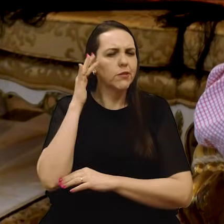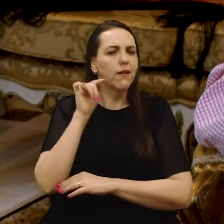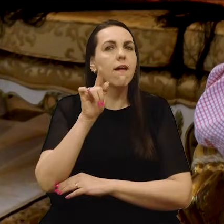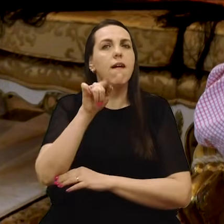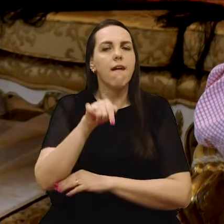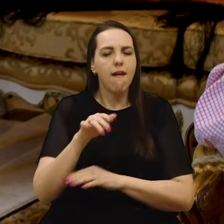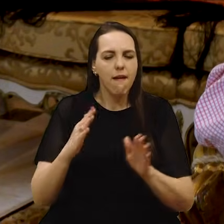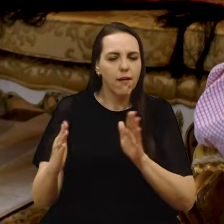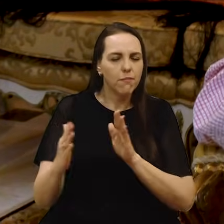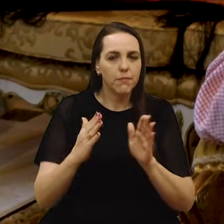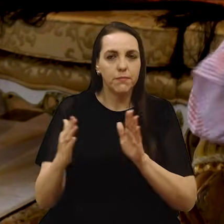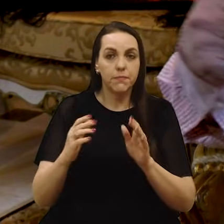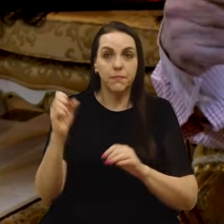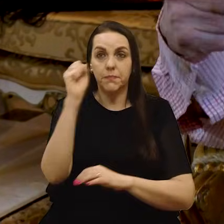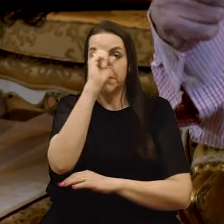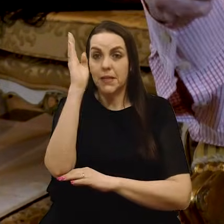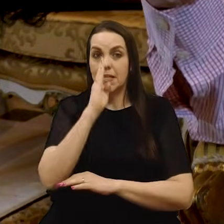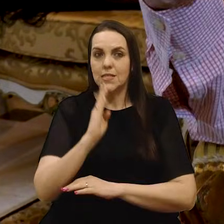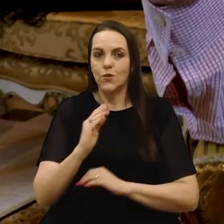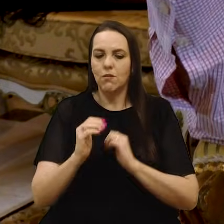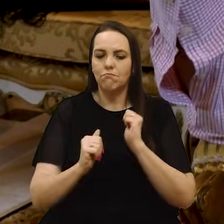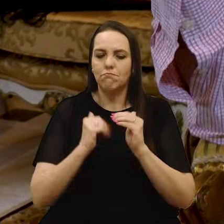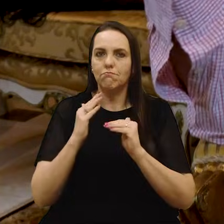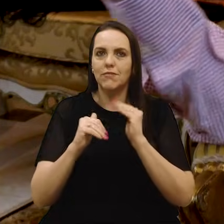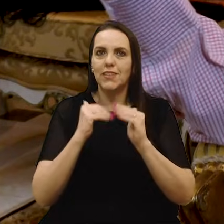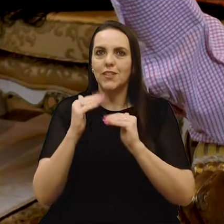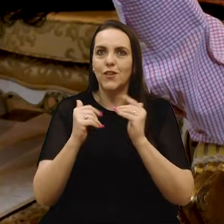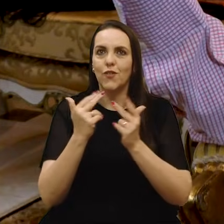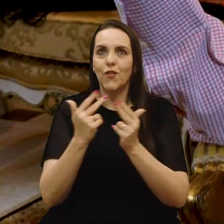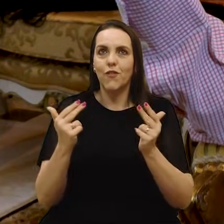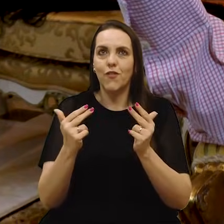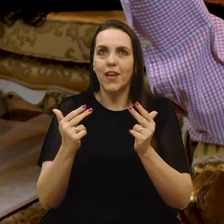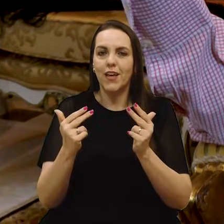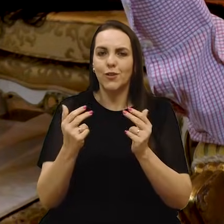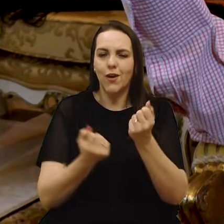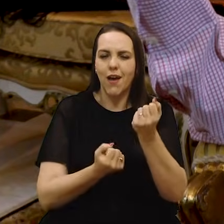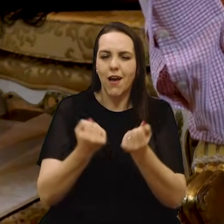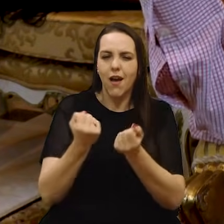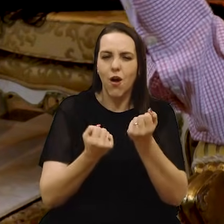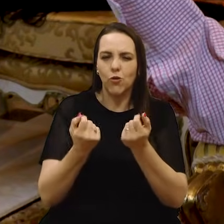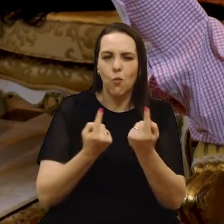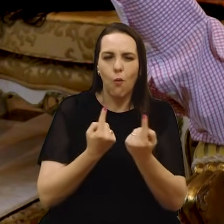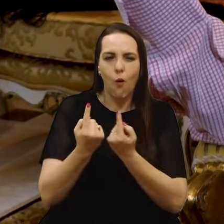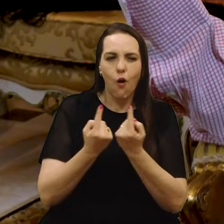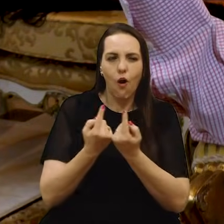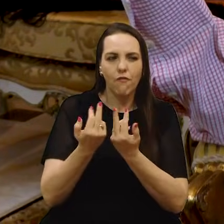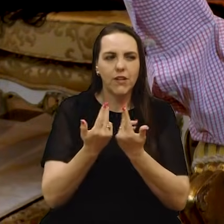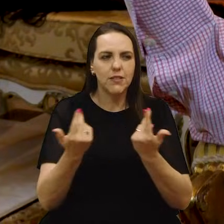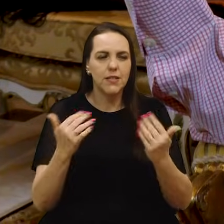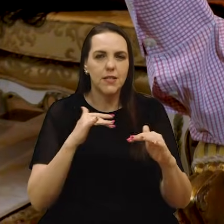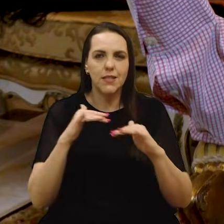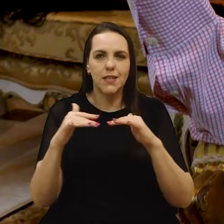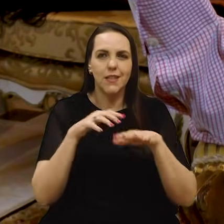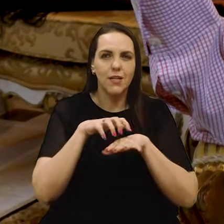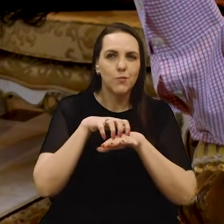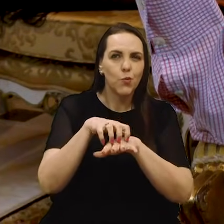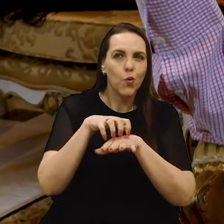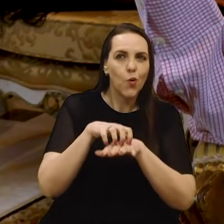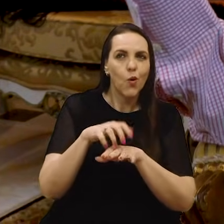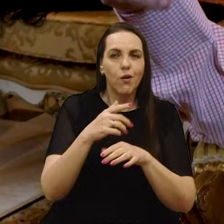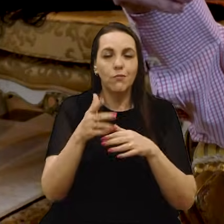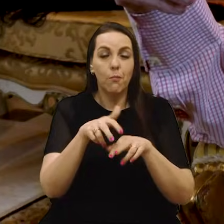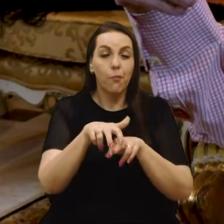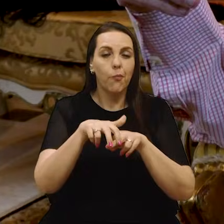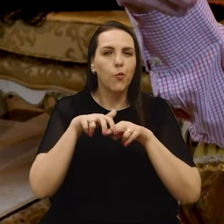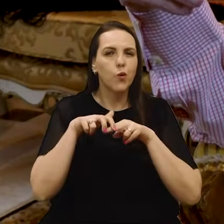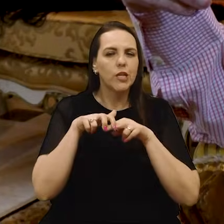eu pensei, é a época em que o Brasil está desenvolvendo o sistema automobilístico no Brasil